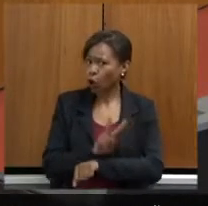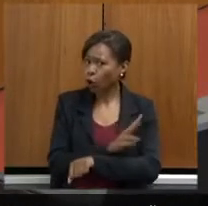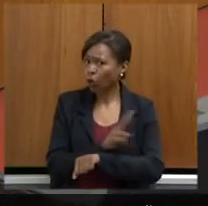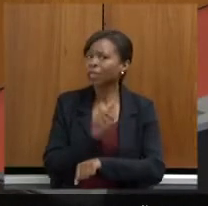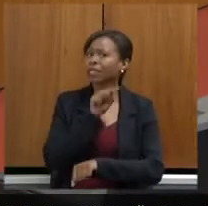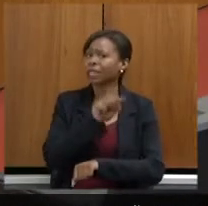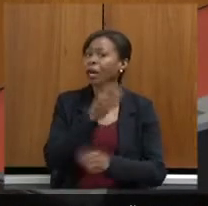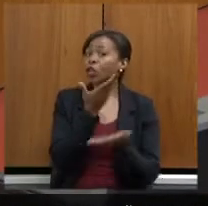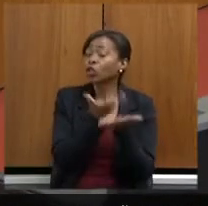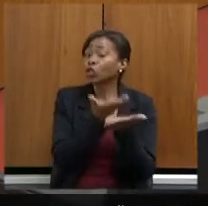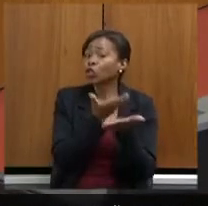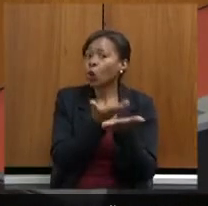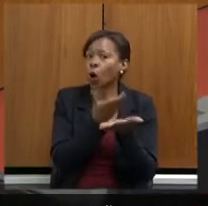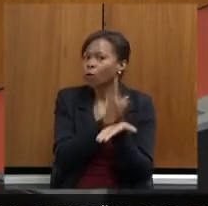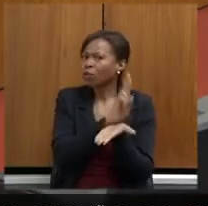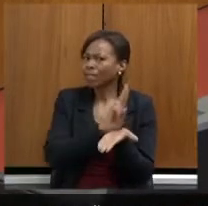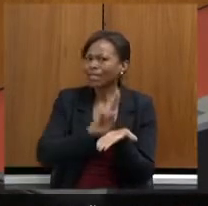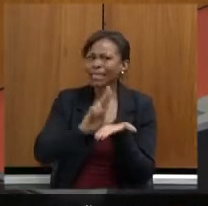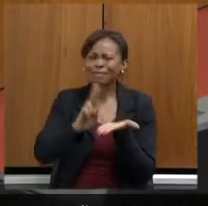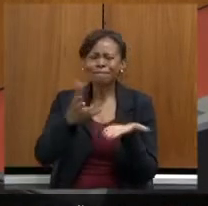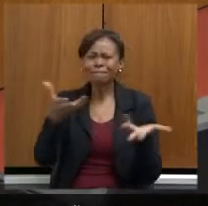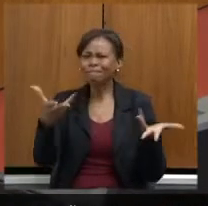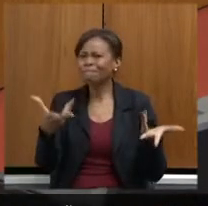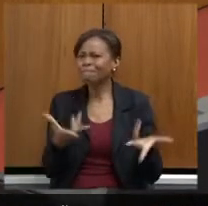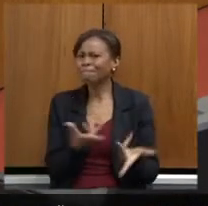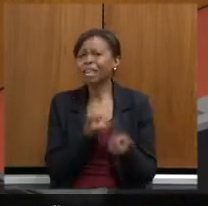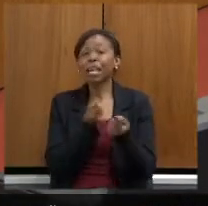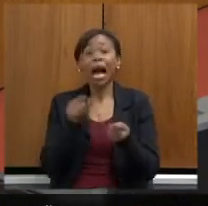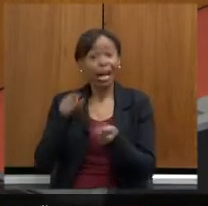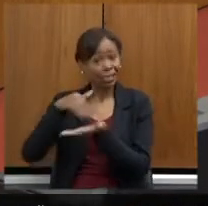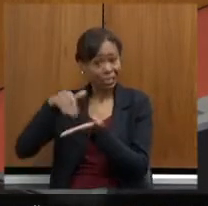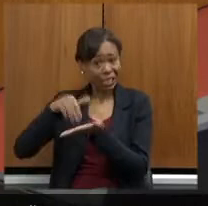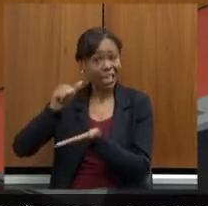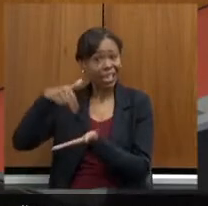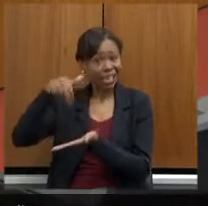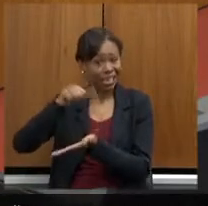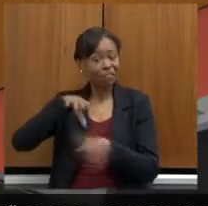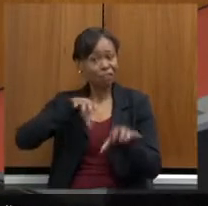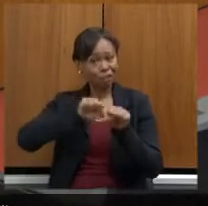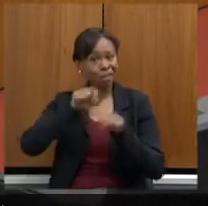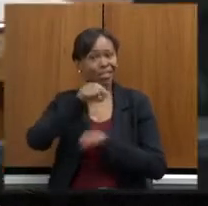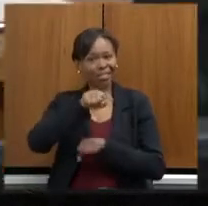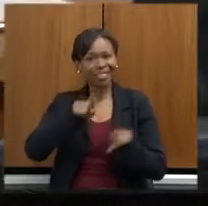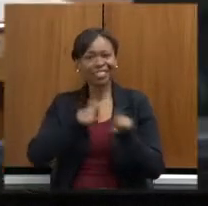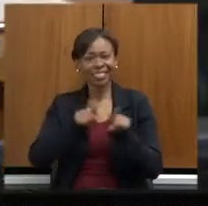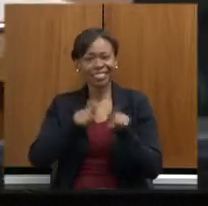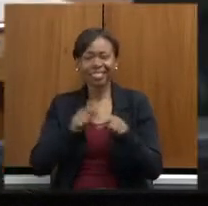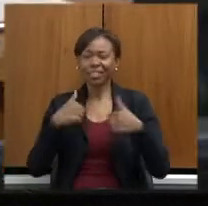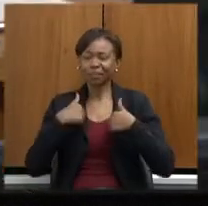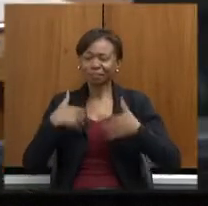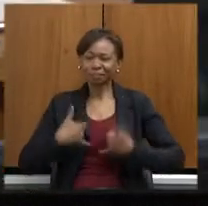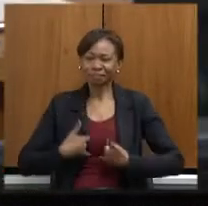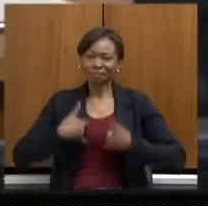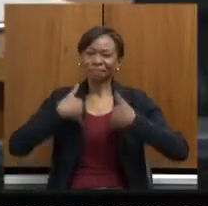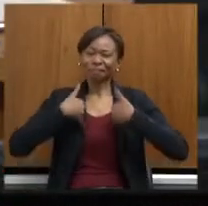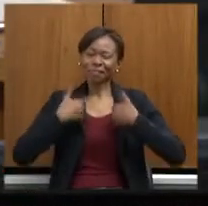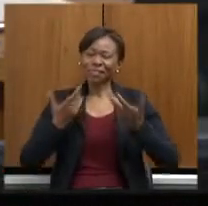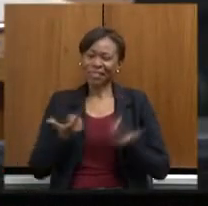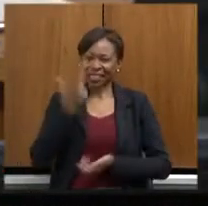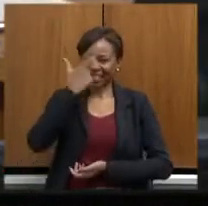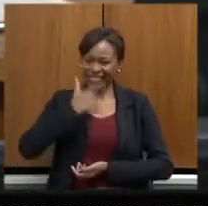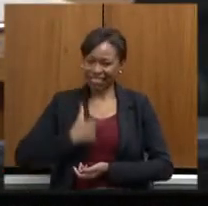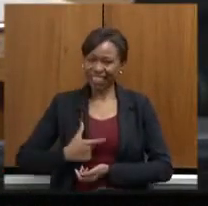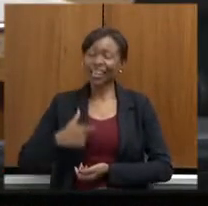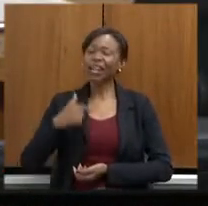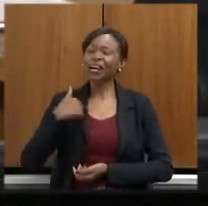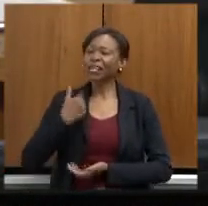Ana também era formado em Viçosa e um orgulho O poder tá aqui hoje como secretária e sendo estudante lá